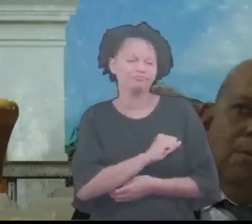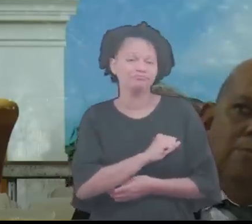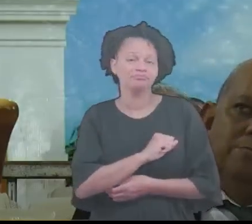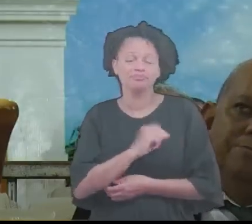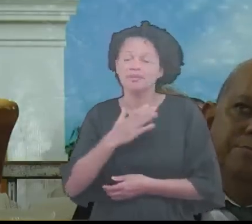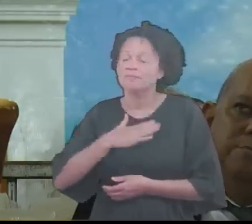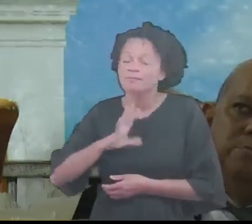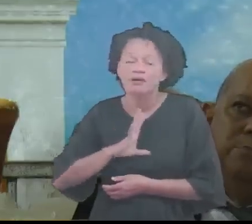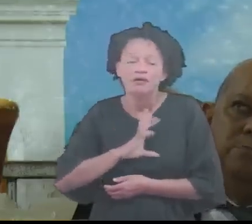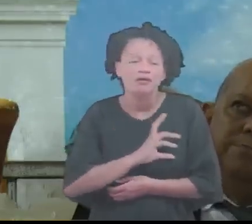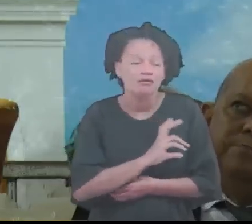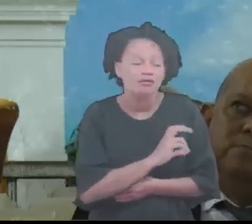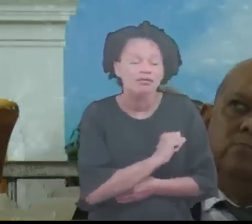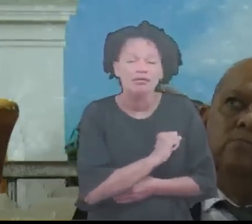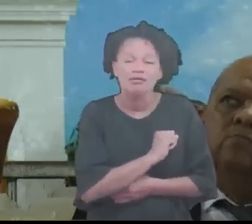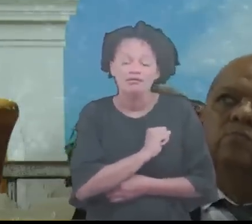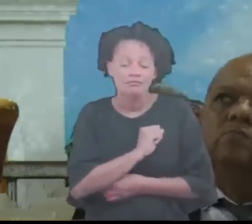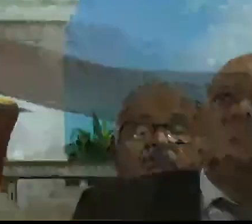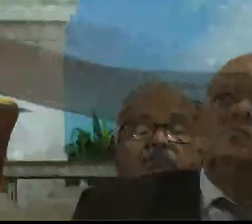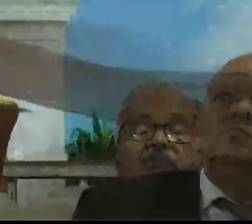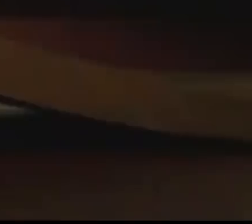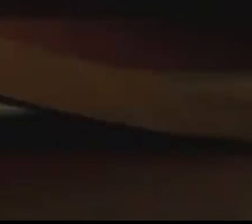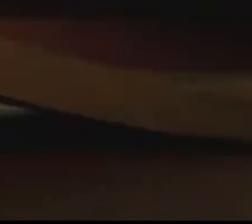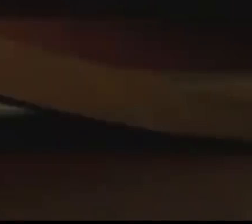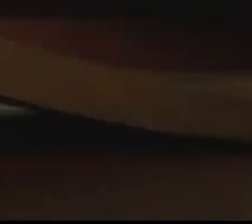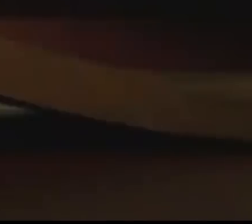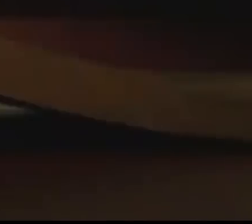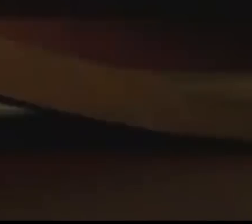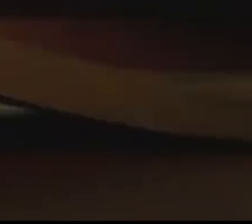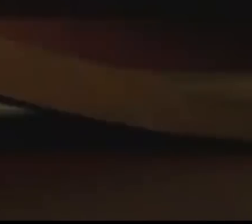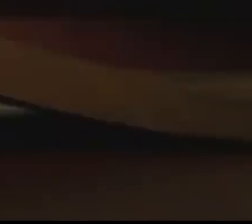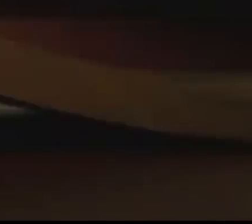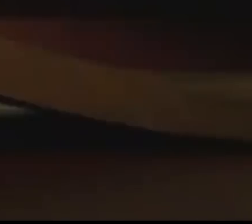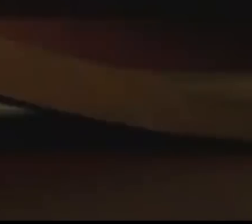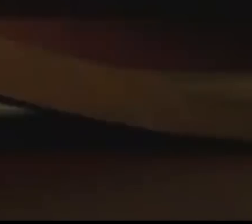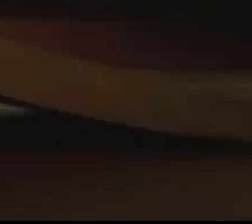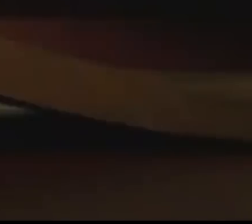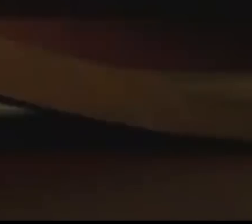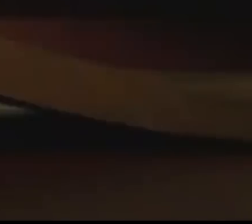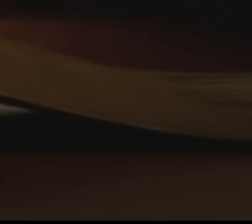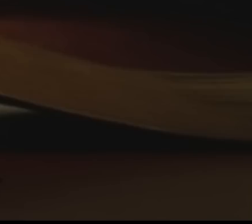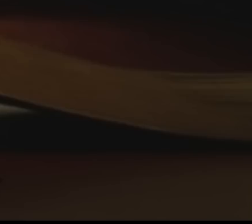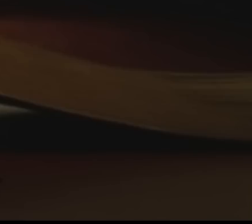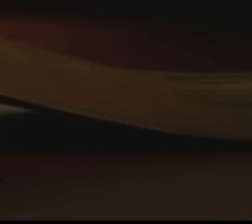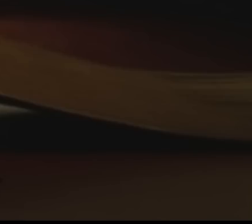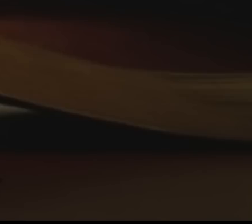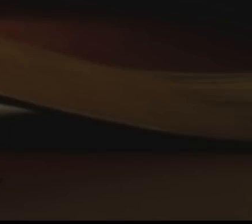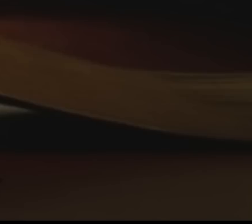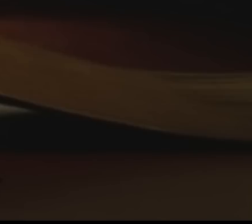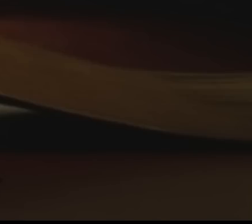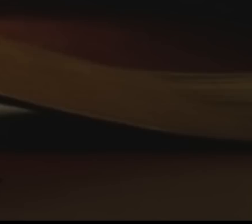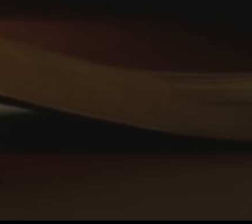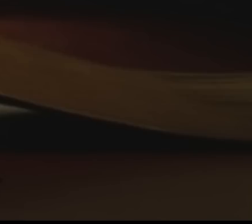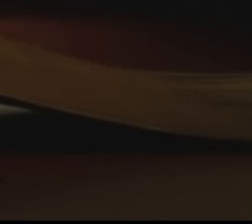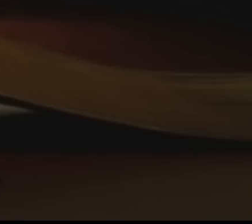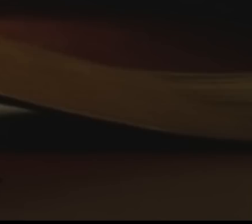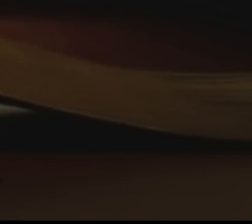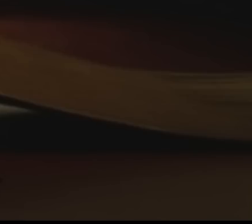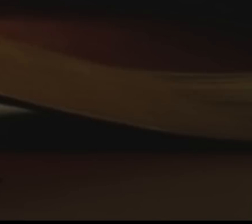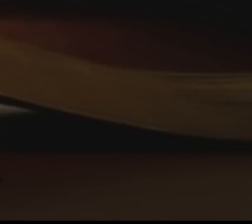o meu amado é para mim. O que, meus irmãos? Um ramalhete. Um ramalhete de mirra.